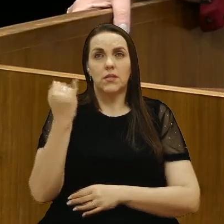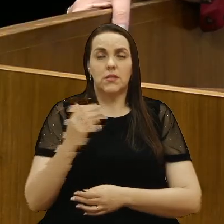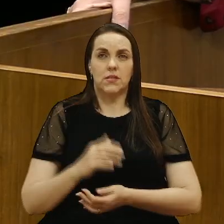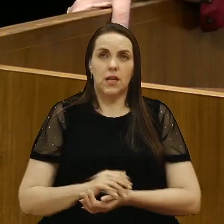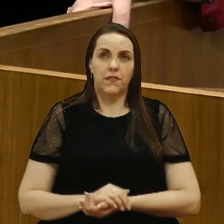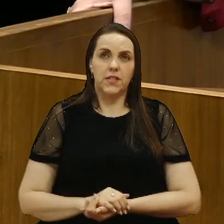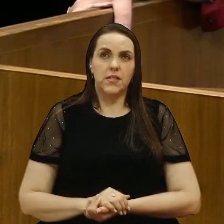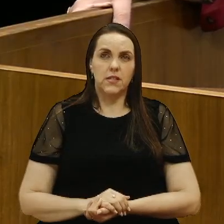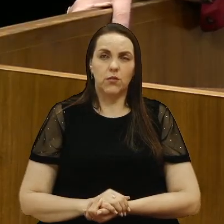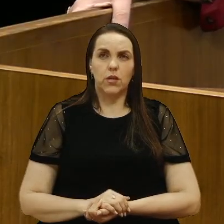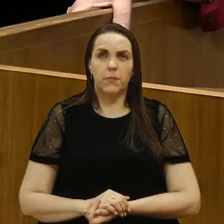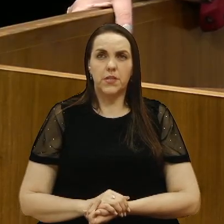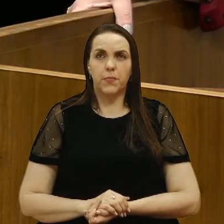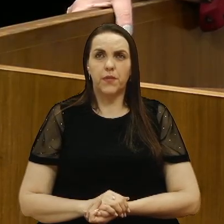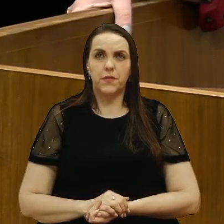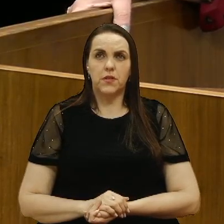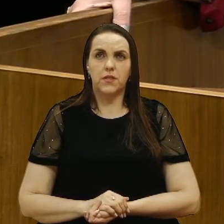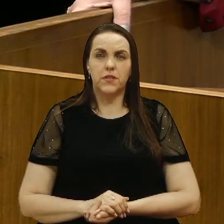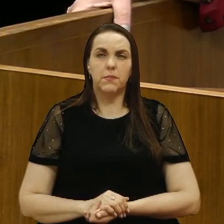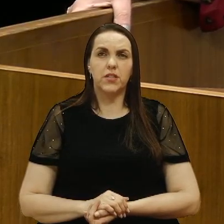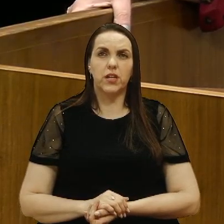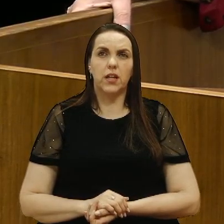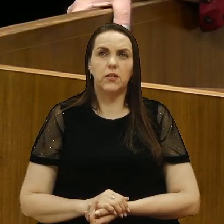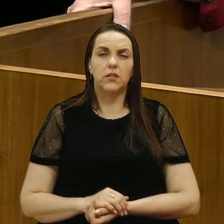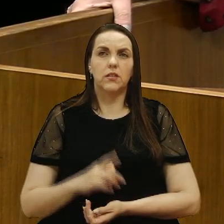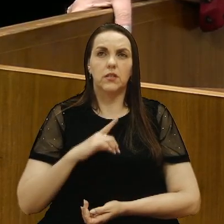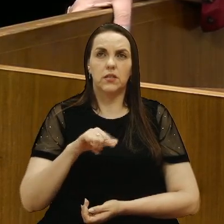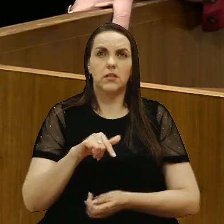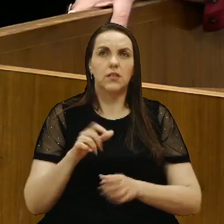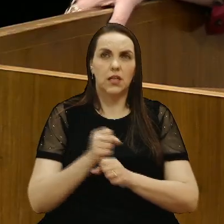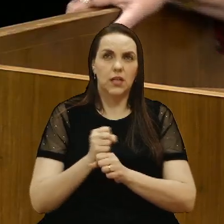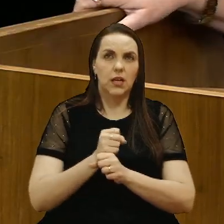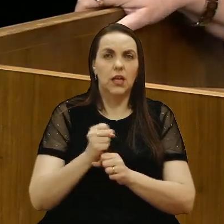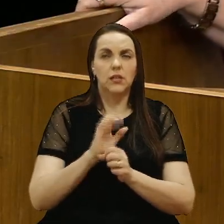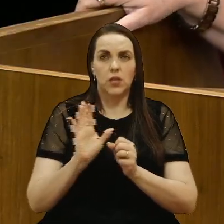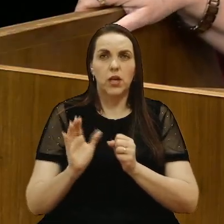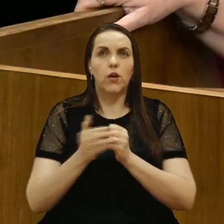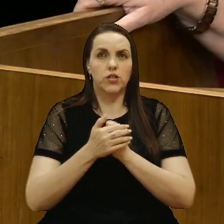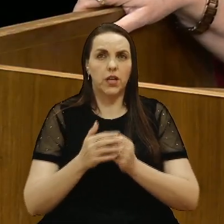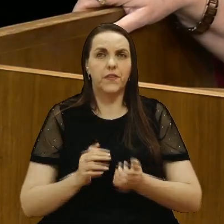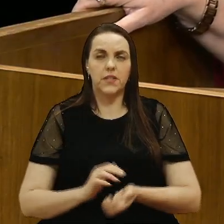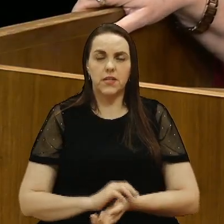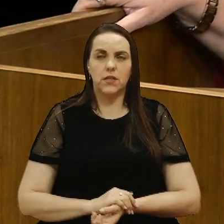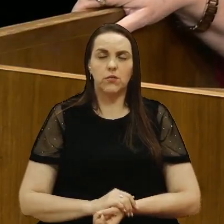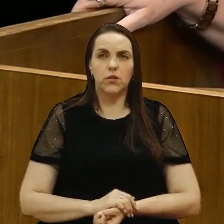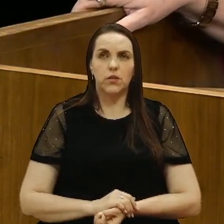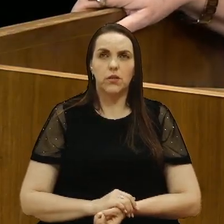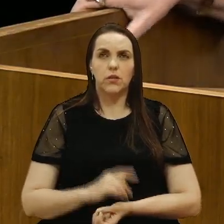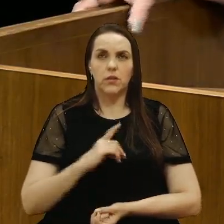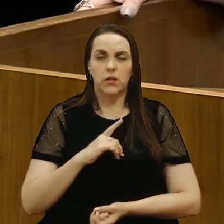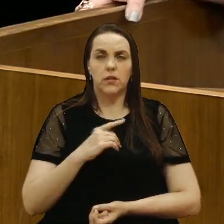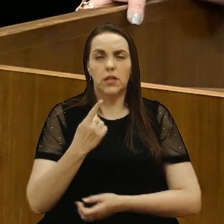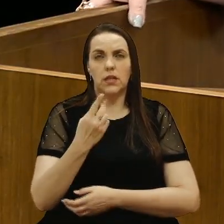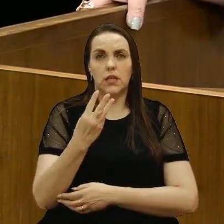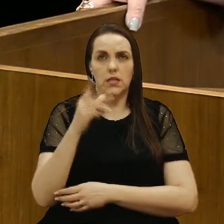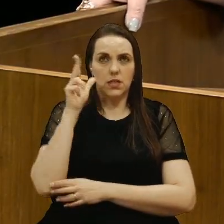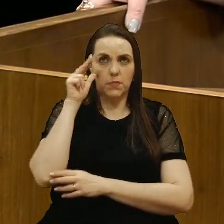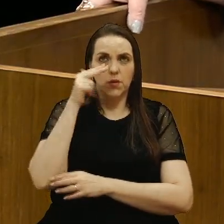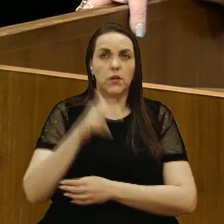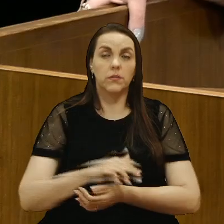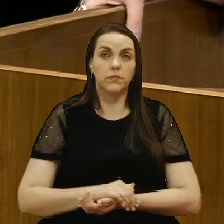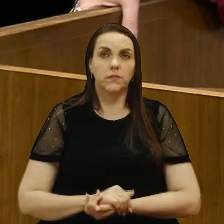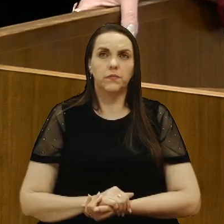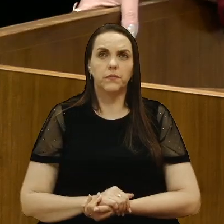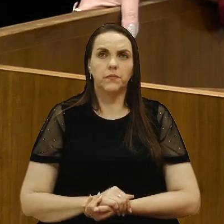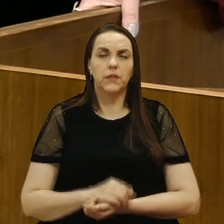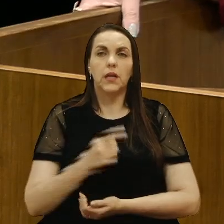Consciência Negra, que durante muitos anos ficou escondido. Nós comemorávamos o 13 de abril, o 13